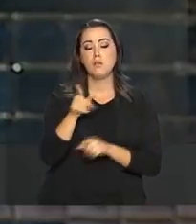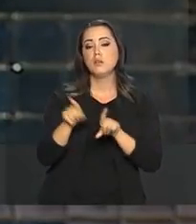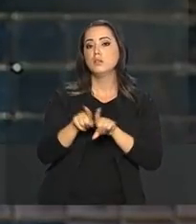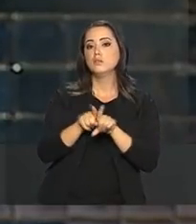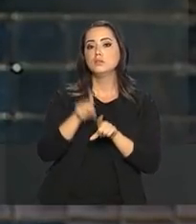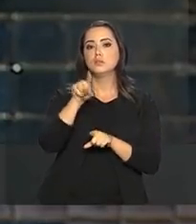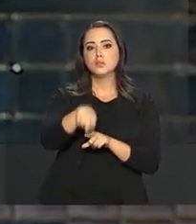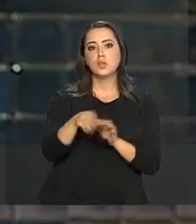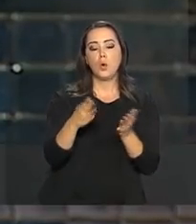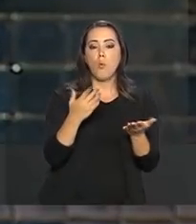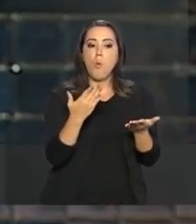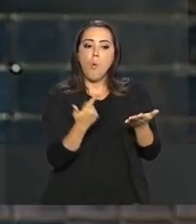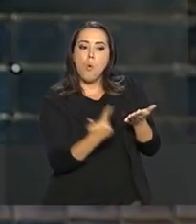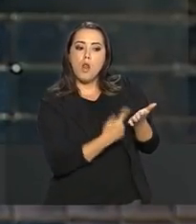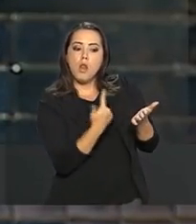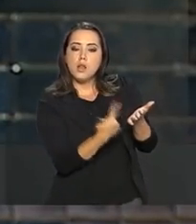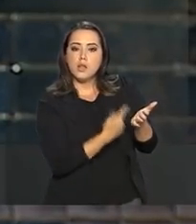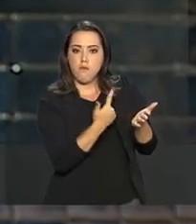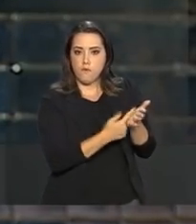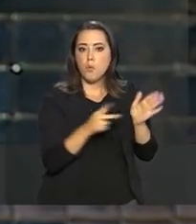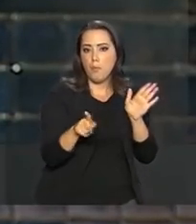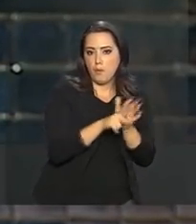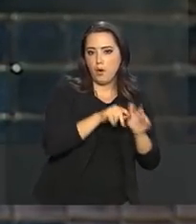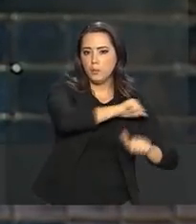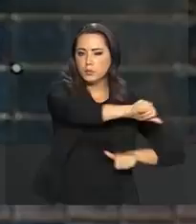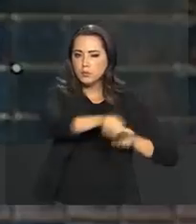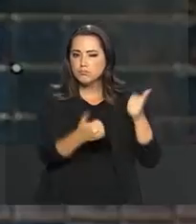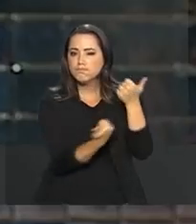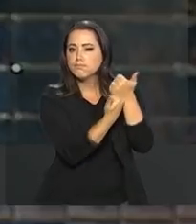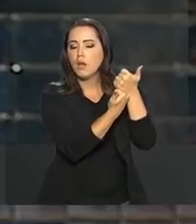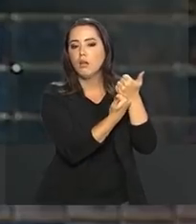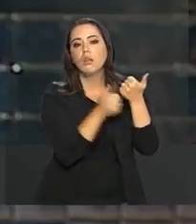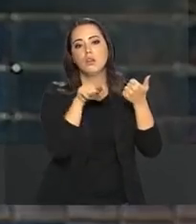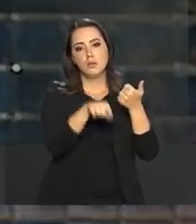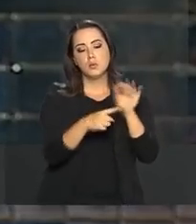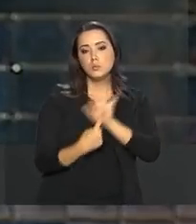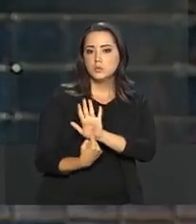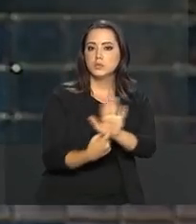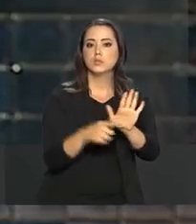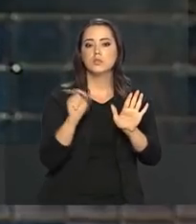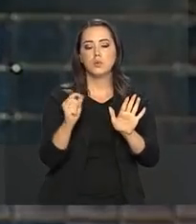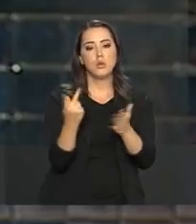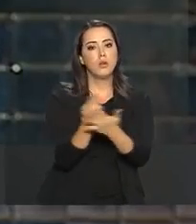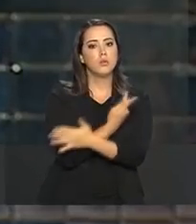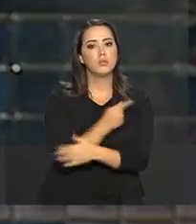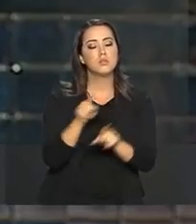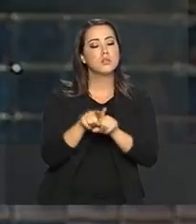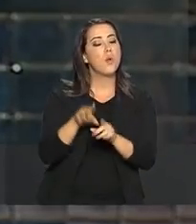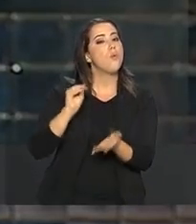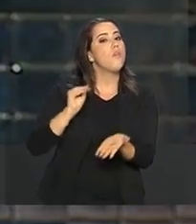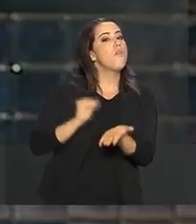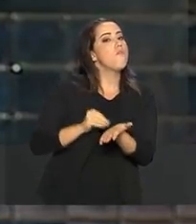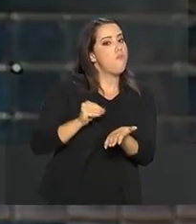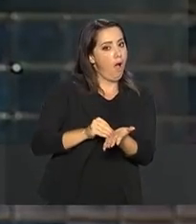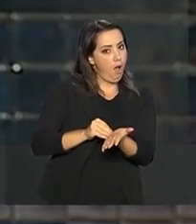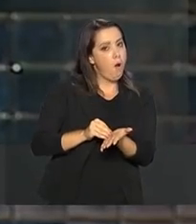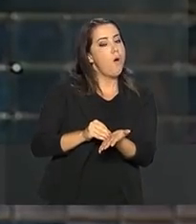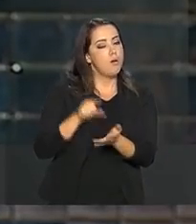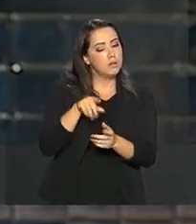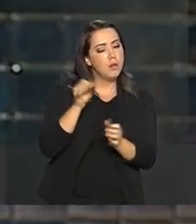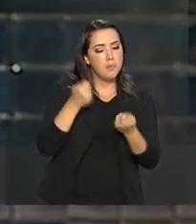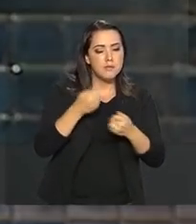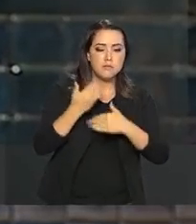um livro é da transição para revelar o que foi feito e o que ainda deve ser feito ou